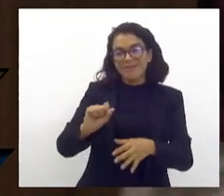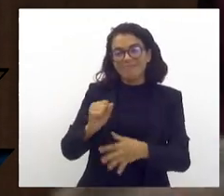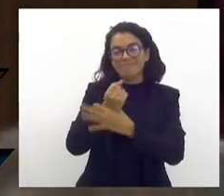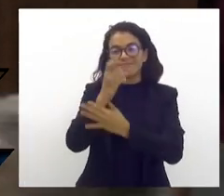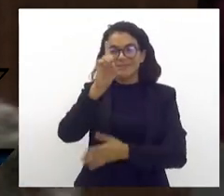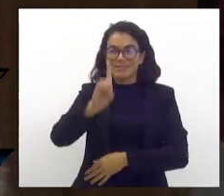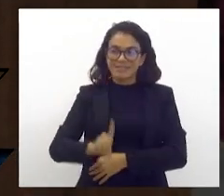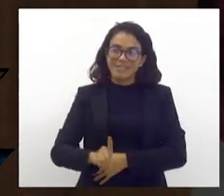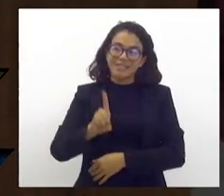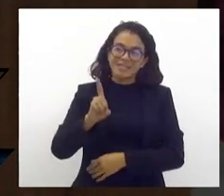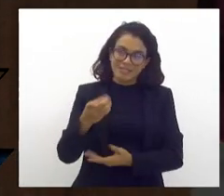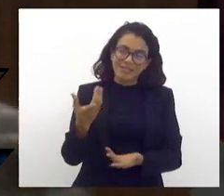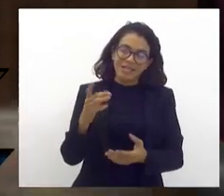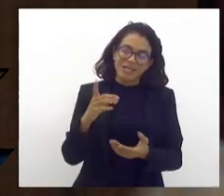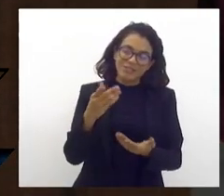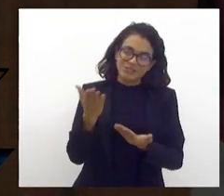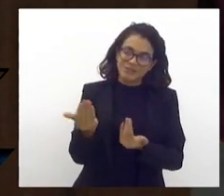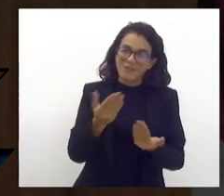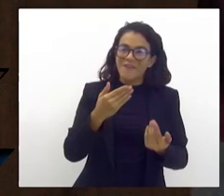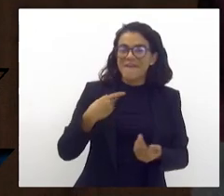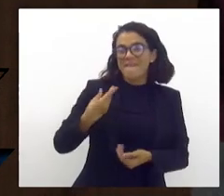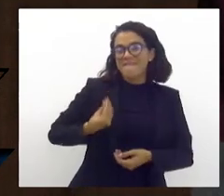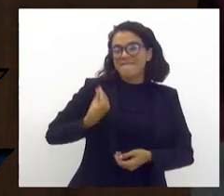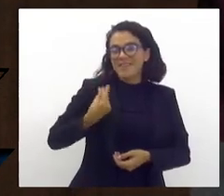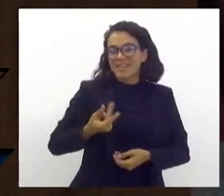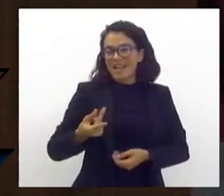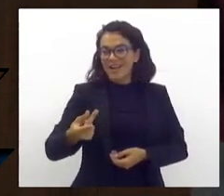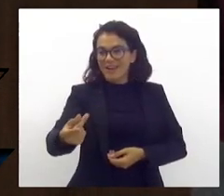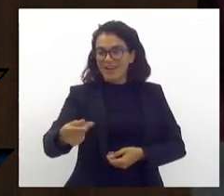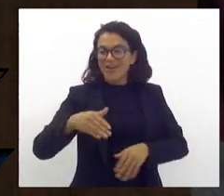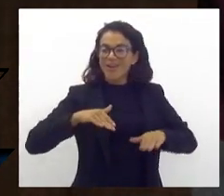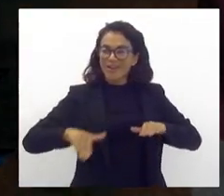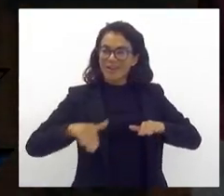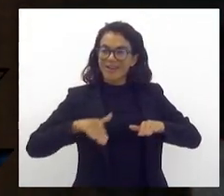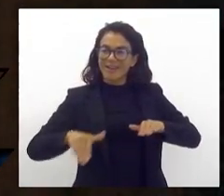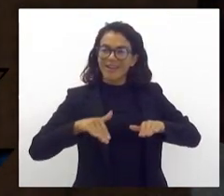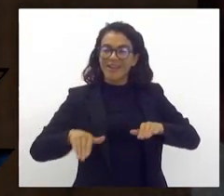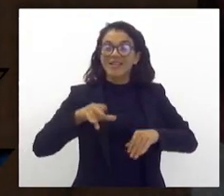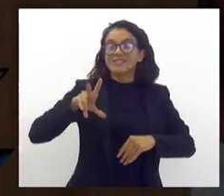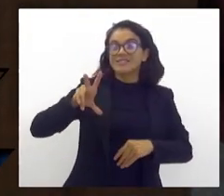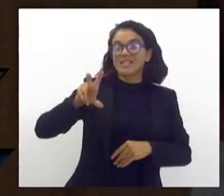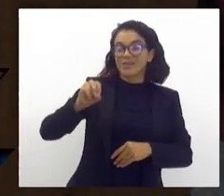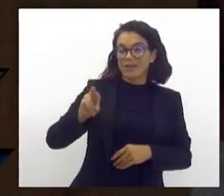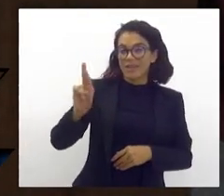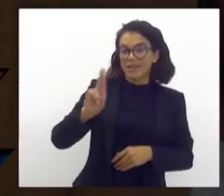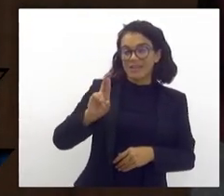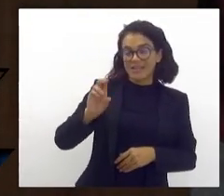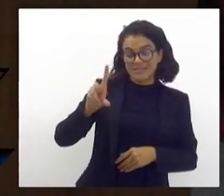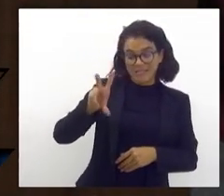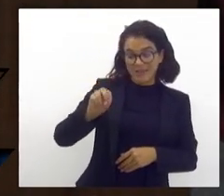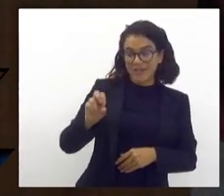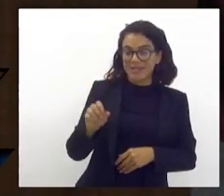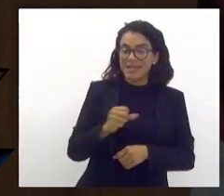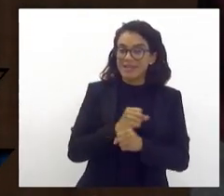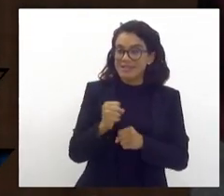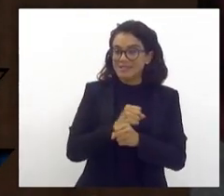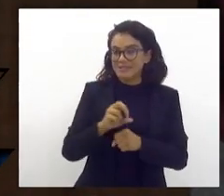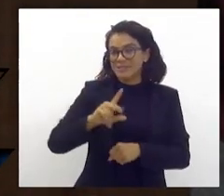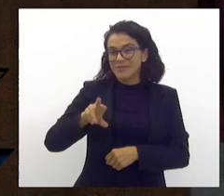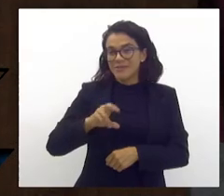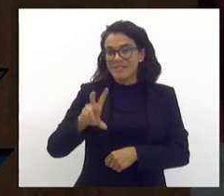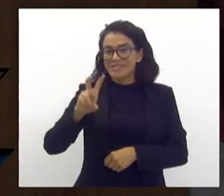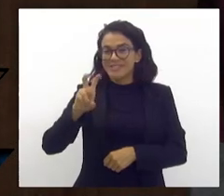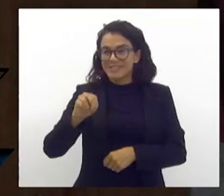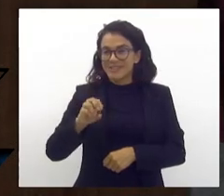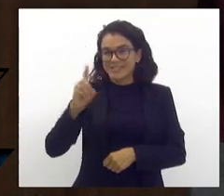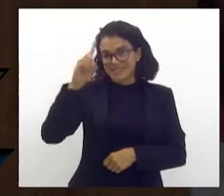de dever da juventude. Então, vida longa ao hip-hop, 50 anos não são 50 dias, e vamos lá para a